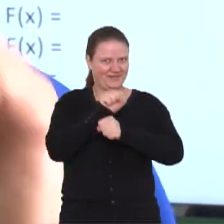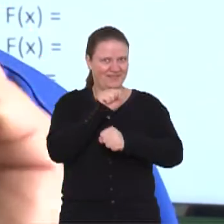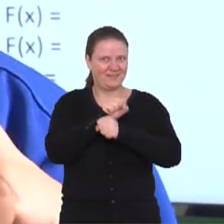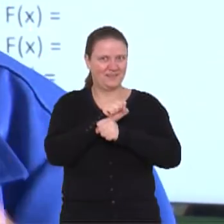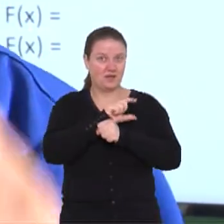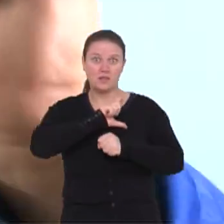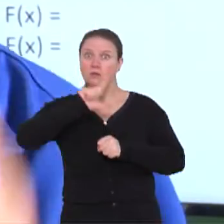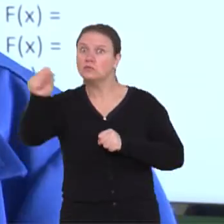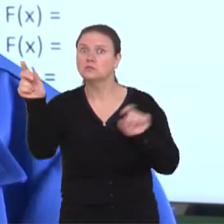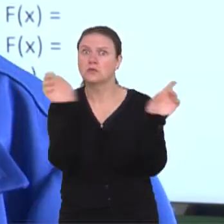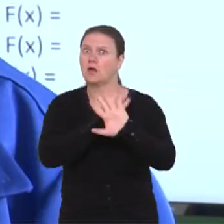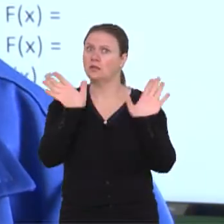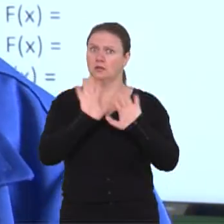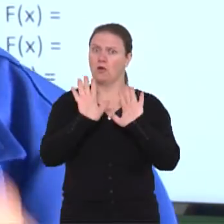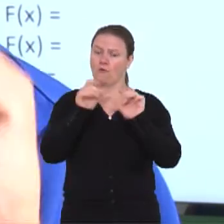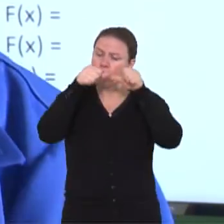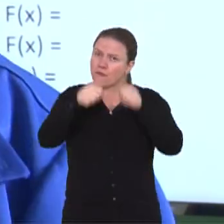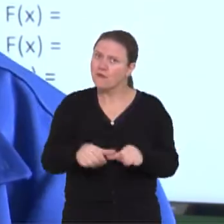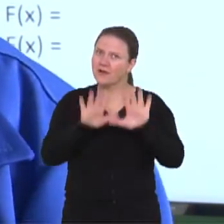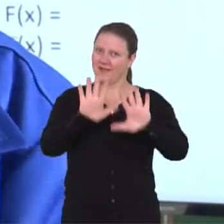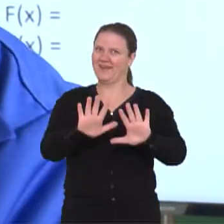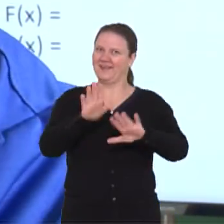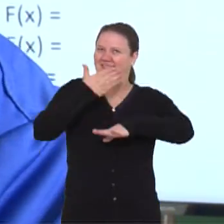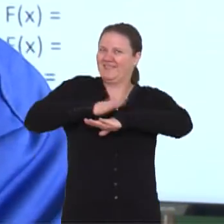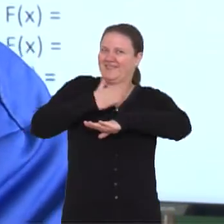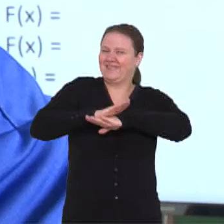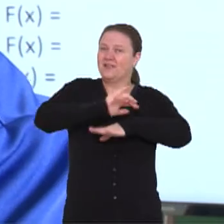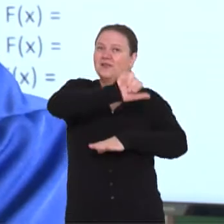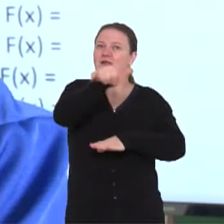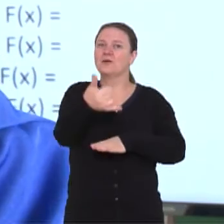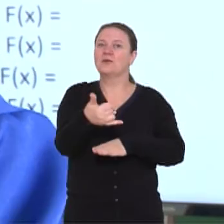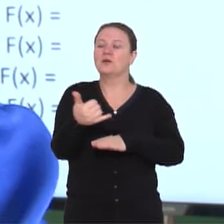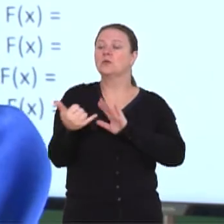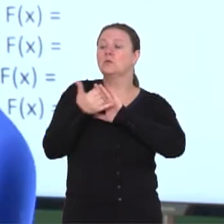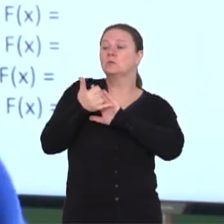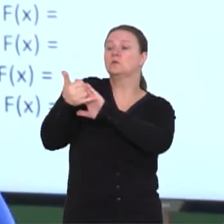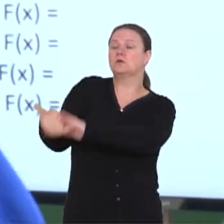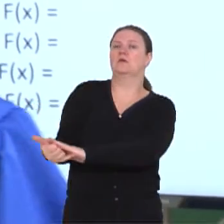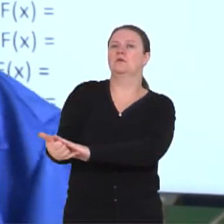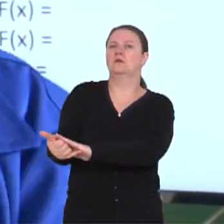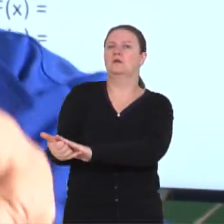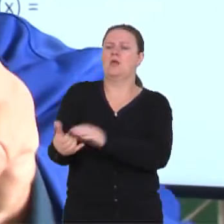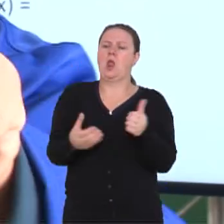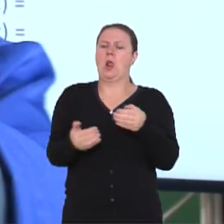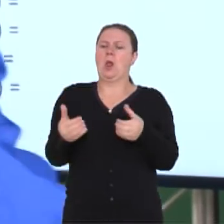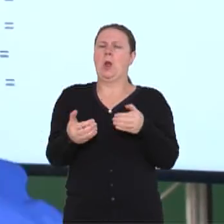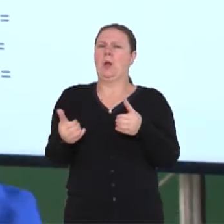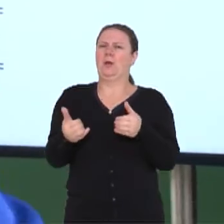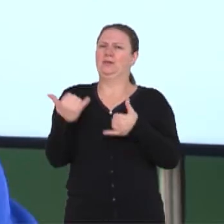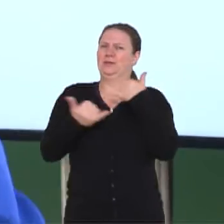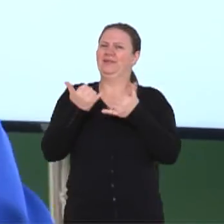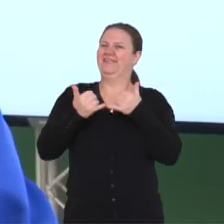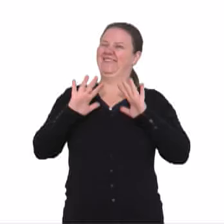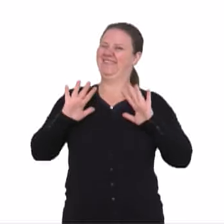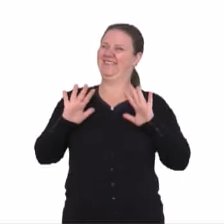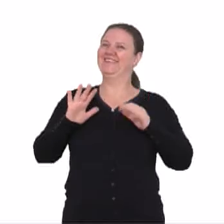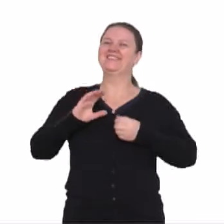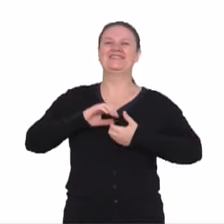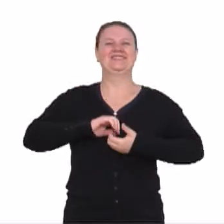não saia, faça o exercício e não saia. E aproveite e coloque o celular de lado, que eu sei que você está jogando TFT. Daqui a pouco eu volto.